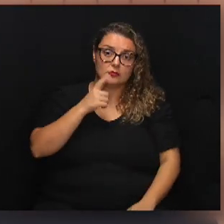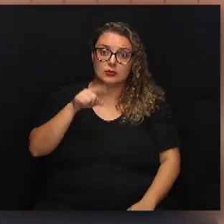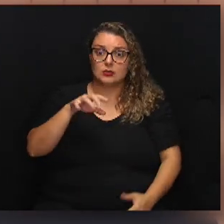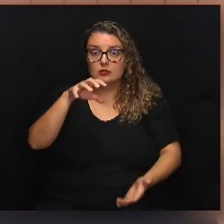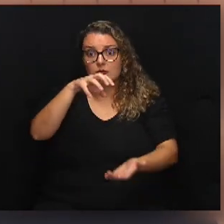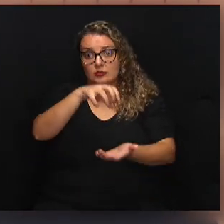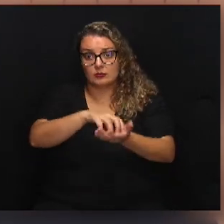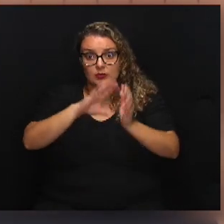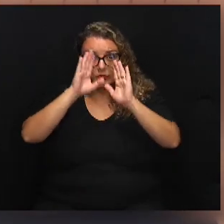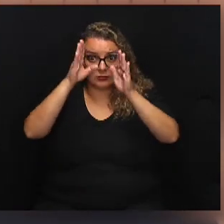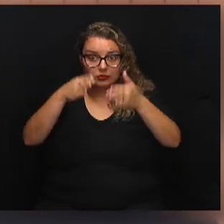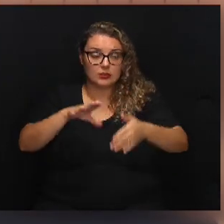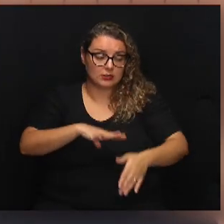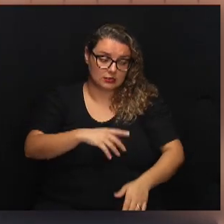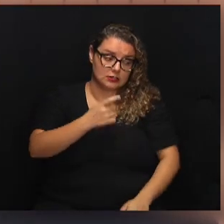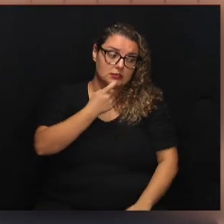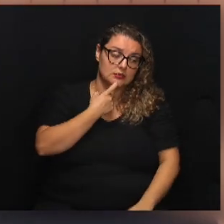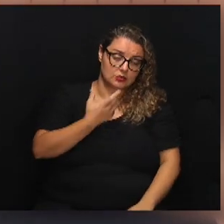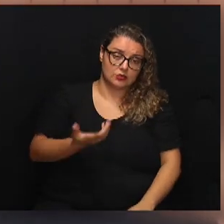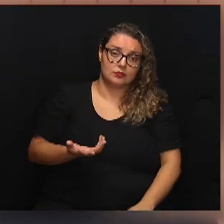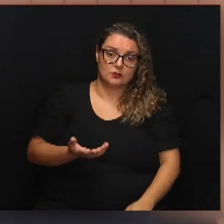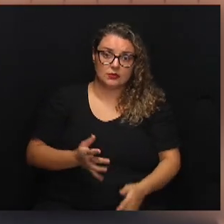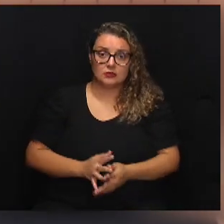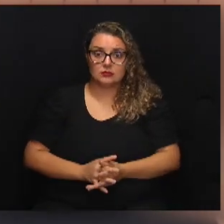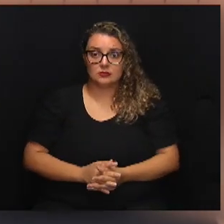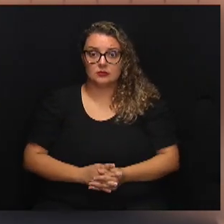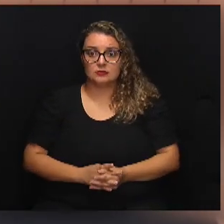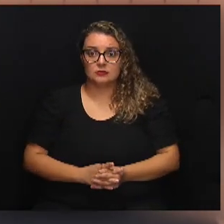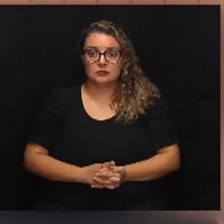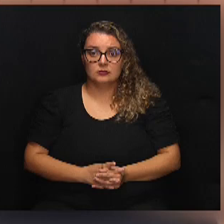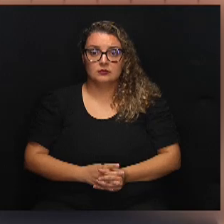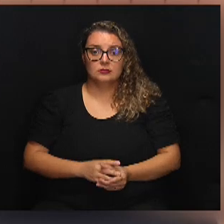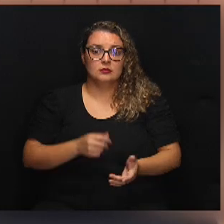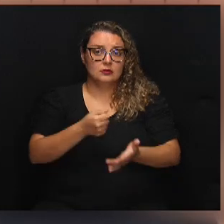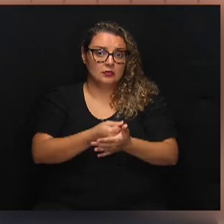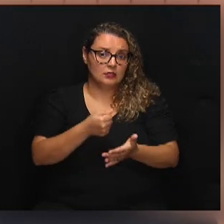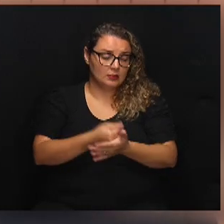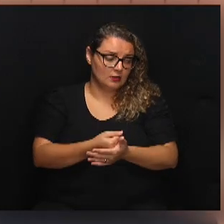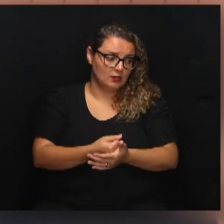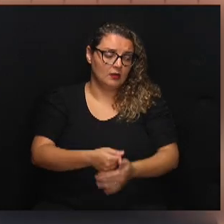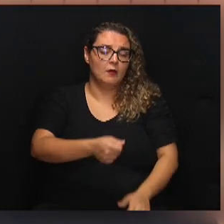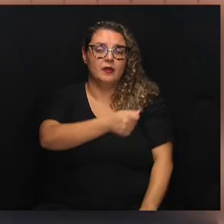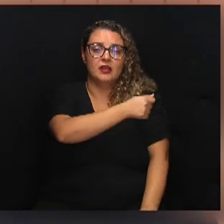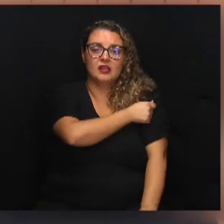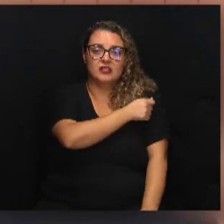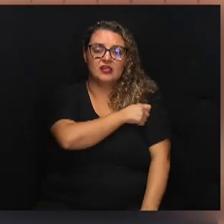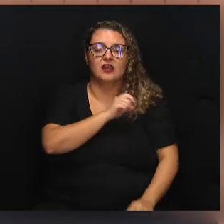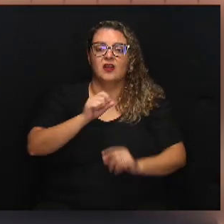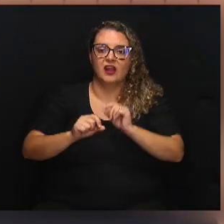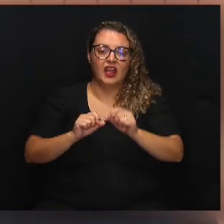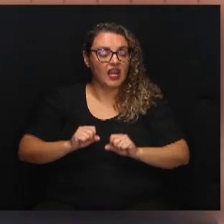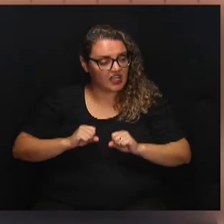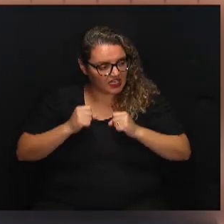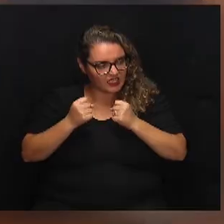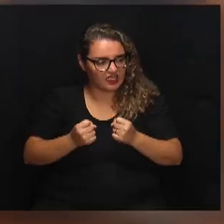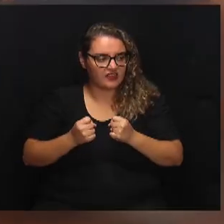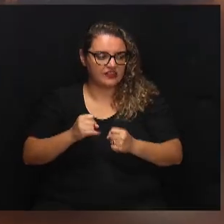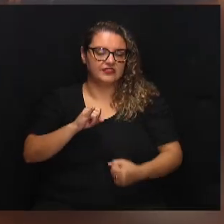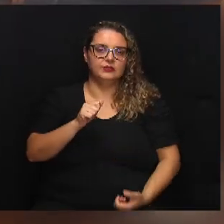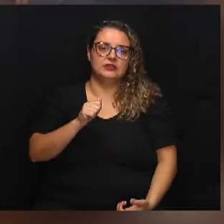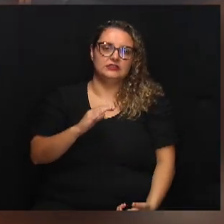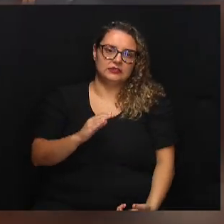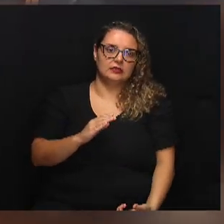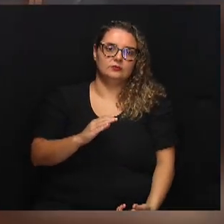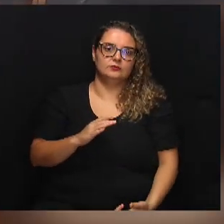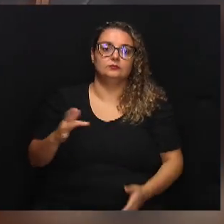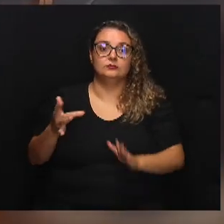na história da cidade de Campinas, né? E cobrar das autoridades essa defesa do IAC.